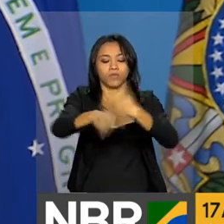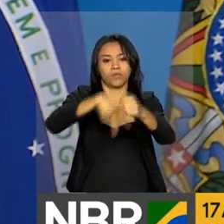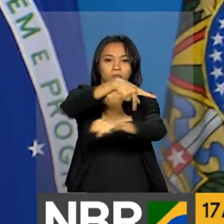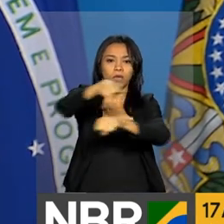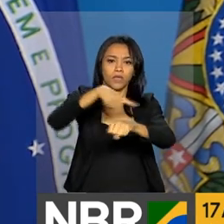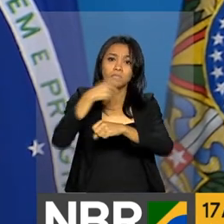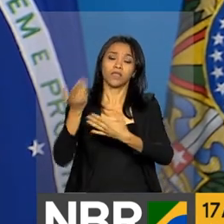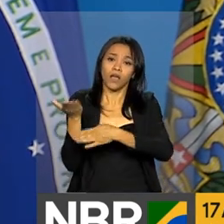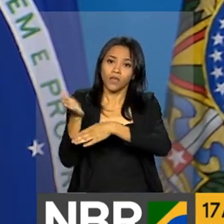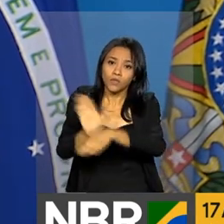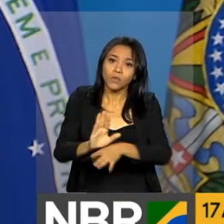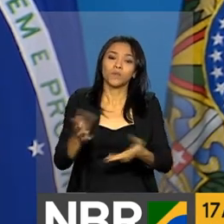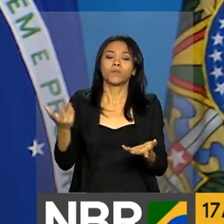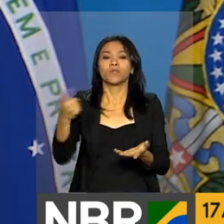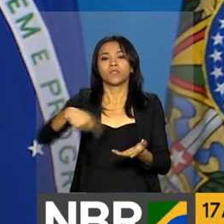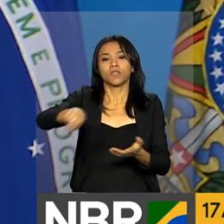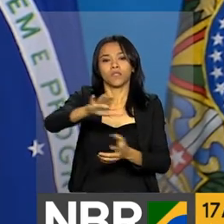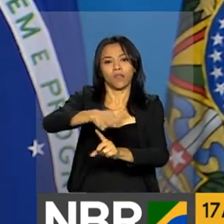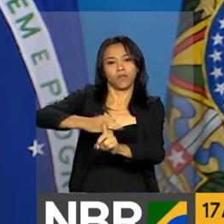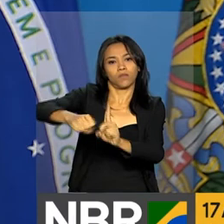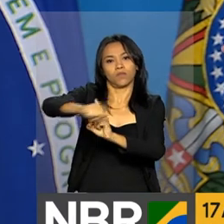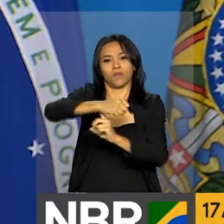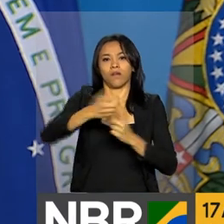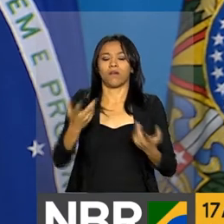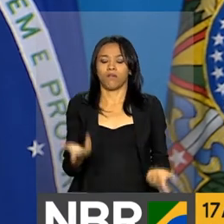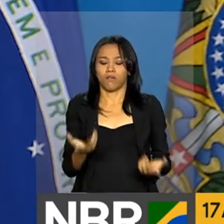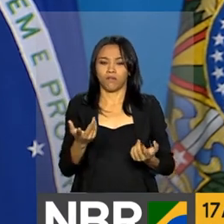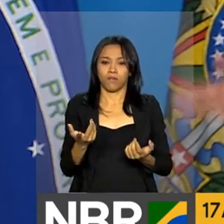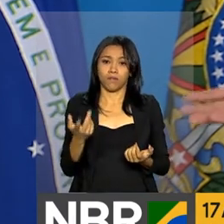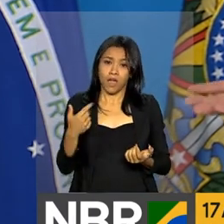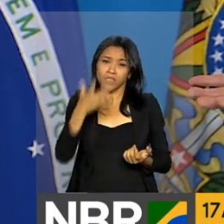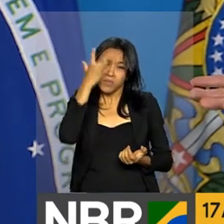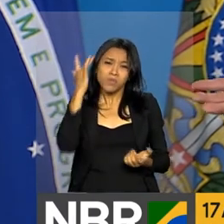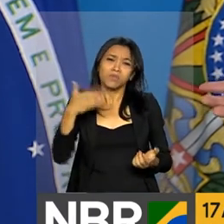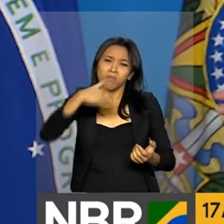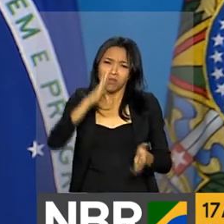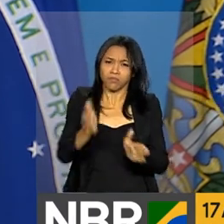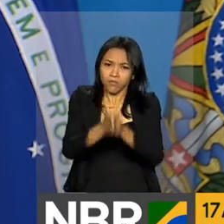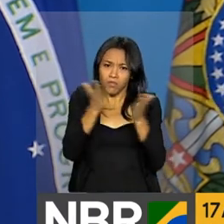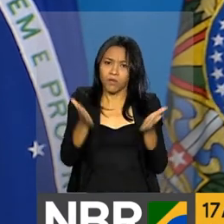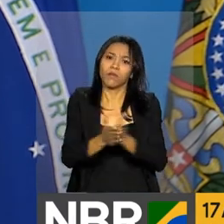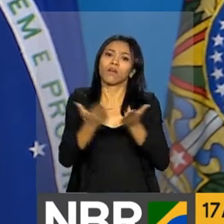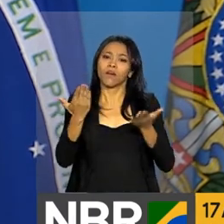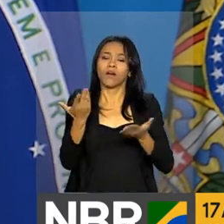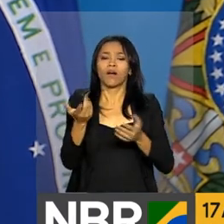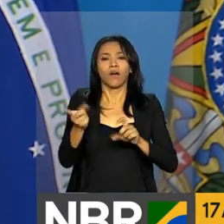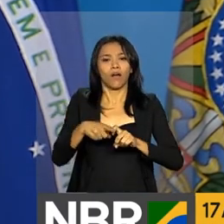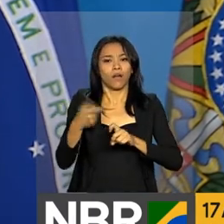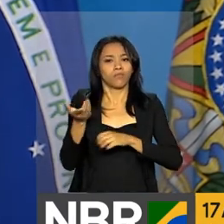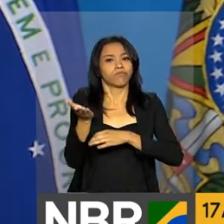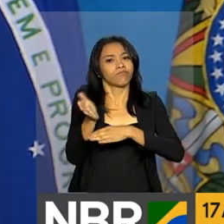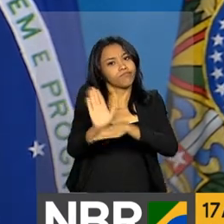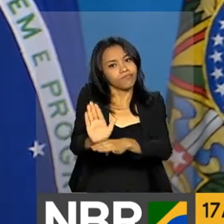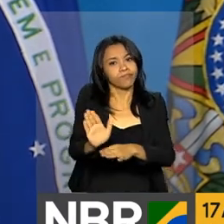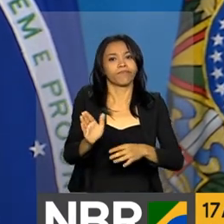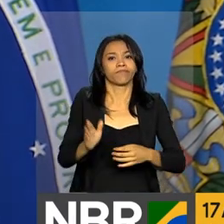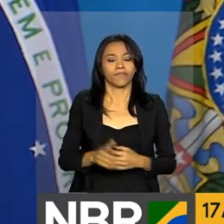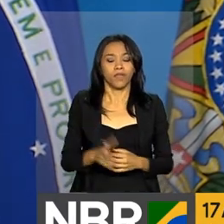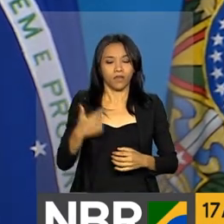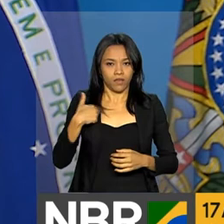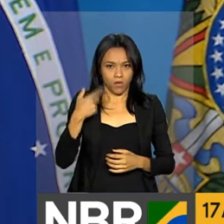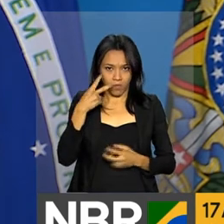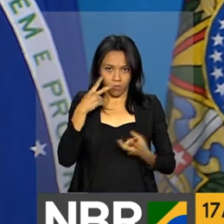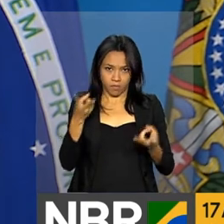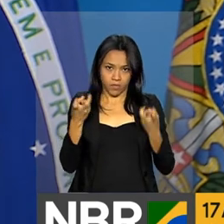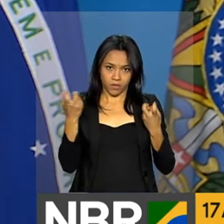causas sociais, colabora com aqueles que mais carentes, não é? E eu vejo que